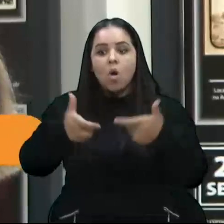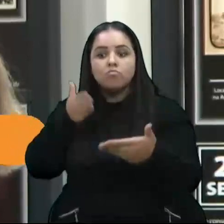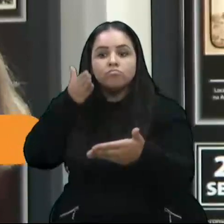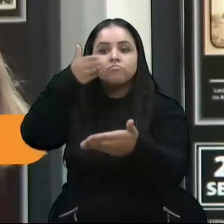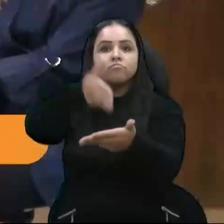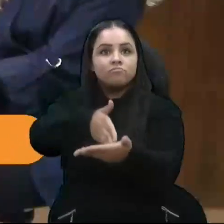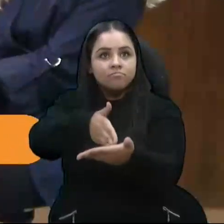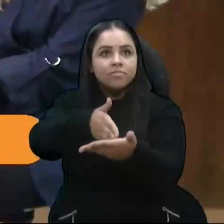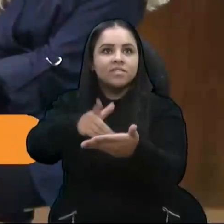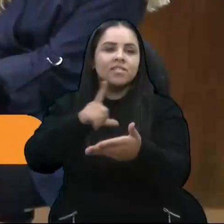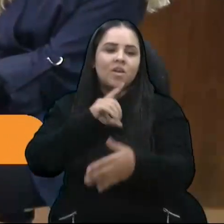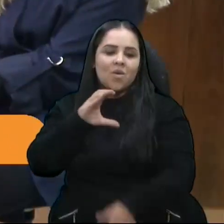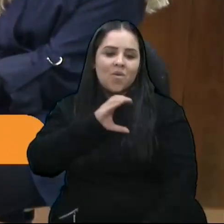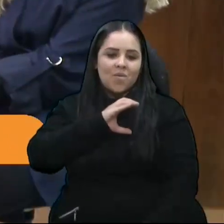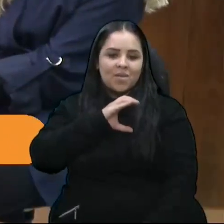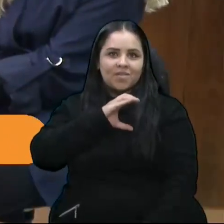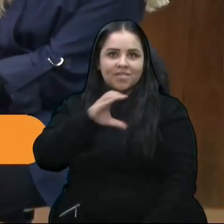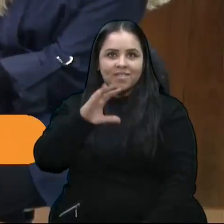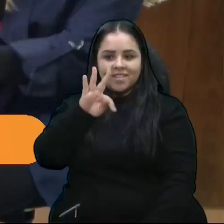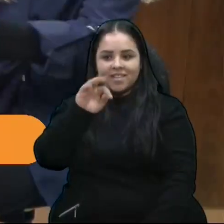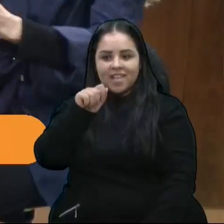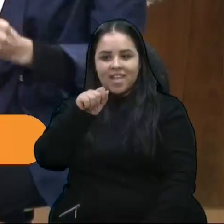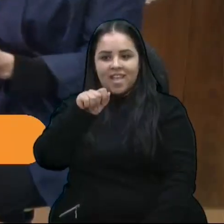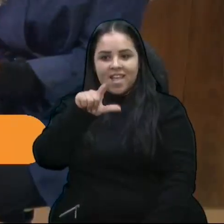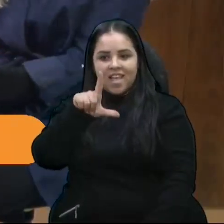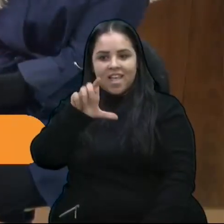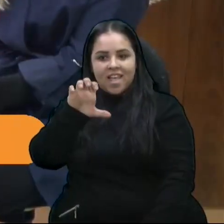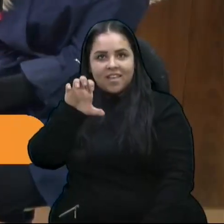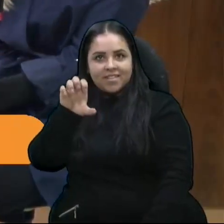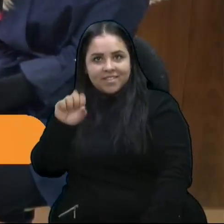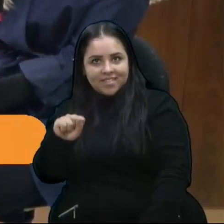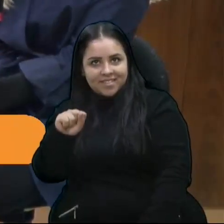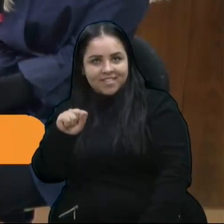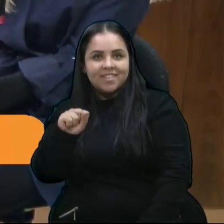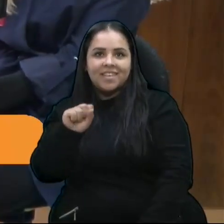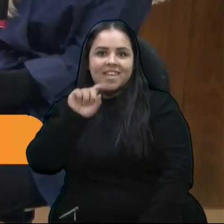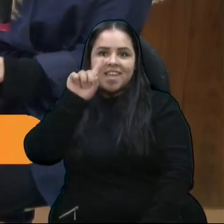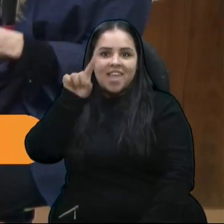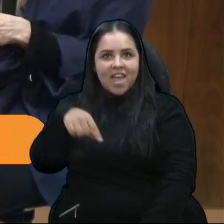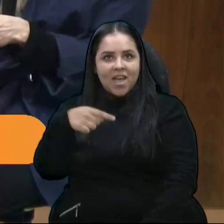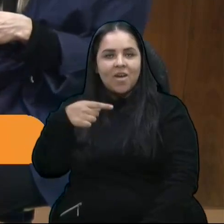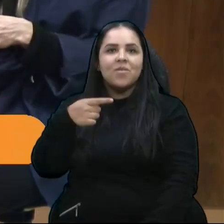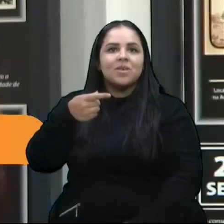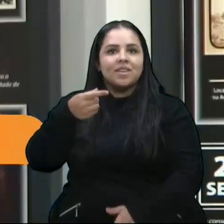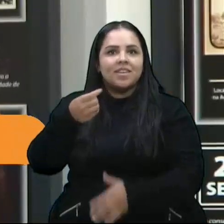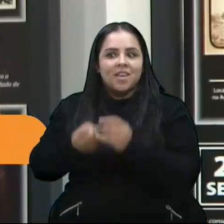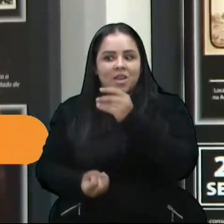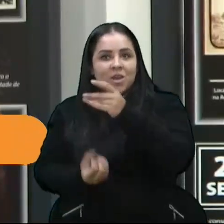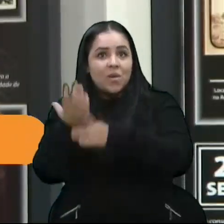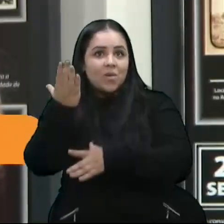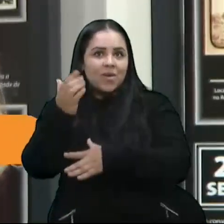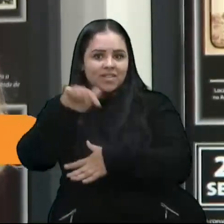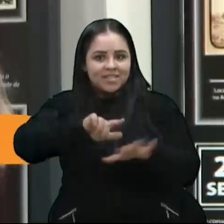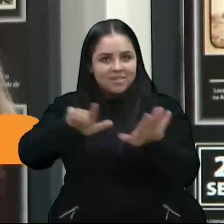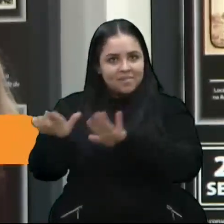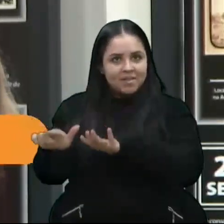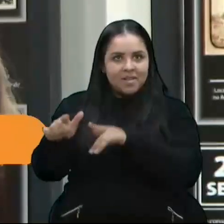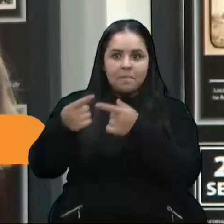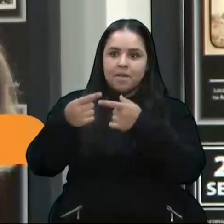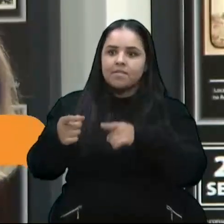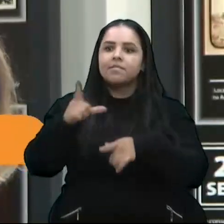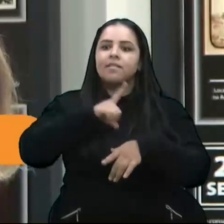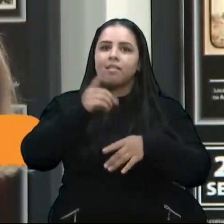que tem o nosso coordenador, né, o Thales Armiliato, um dos cabeças dessa atividade, mas que é uma semana definida por